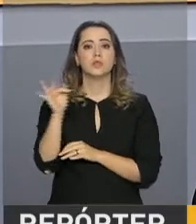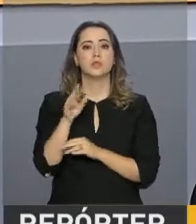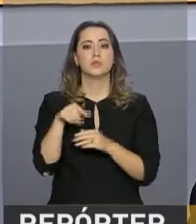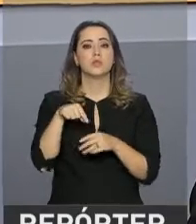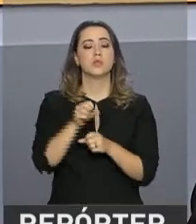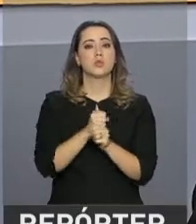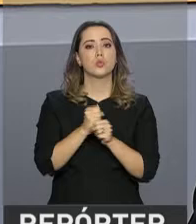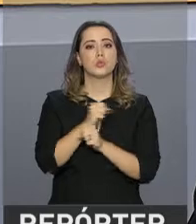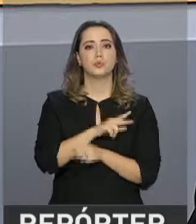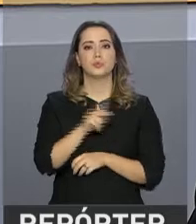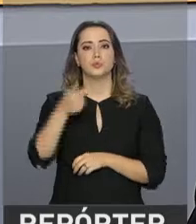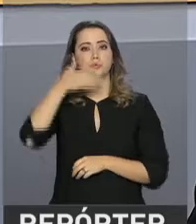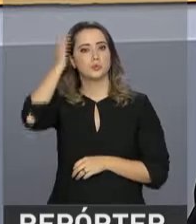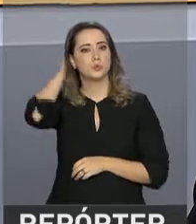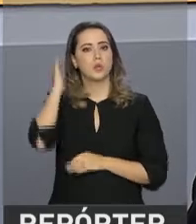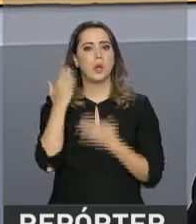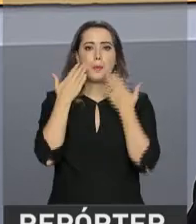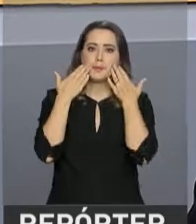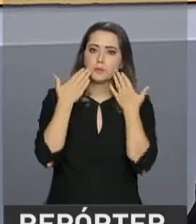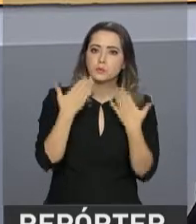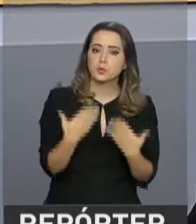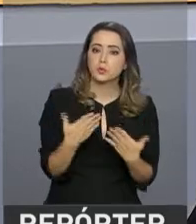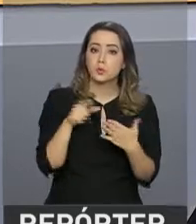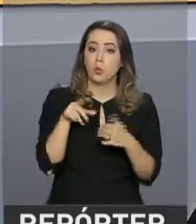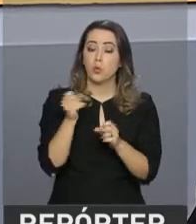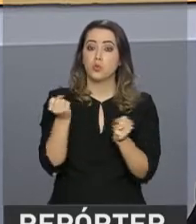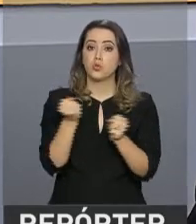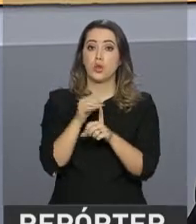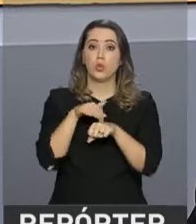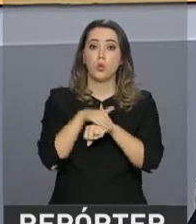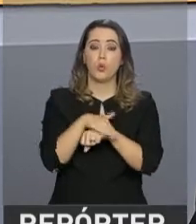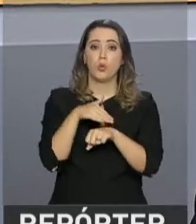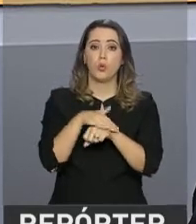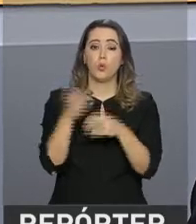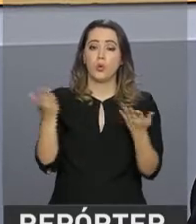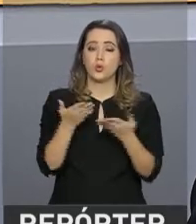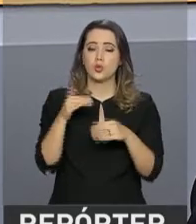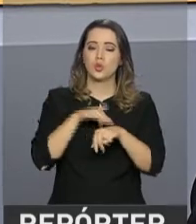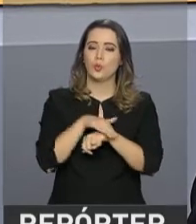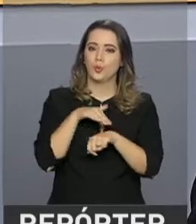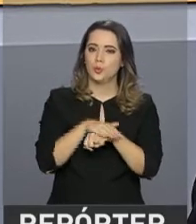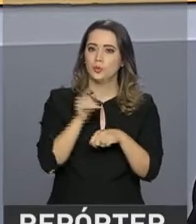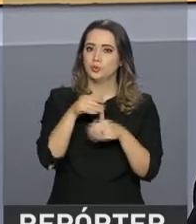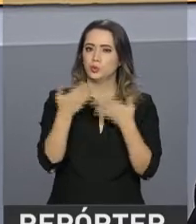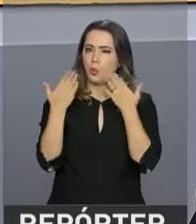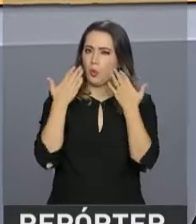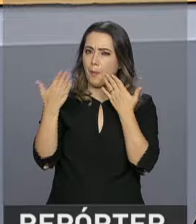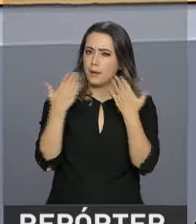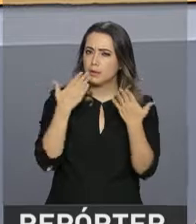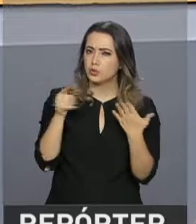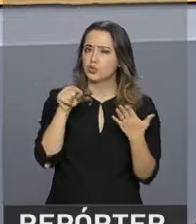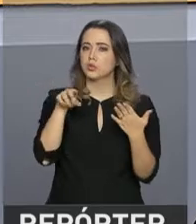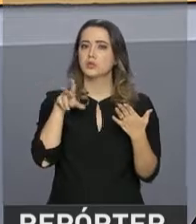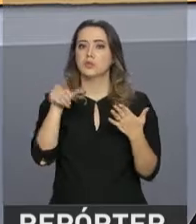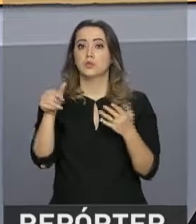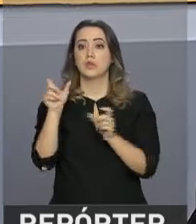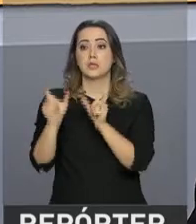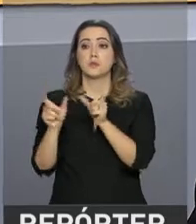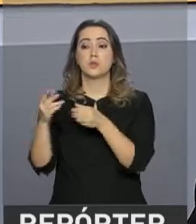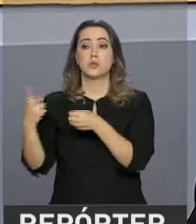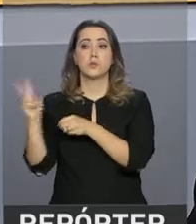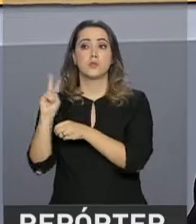deste ano pelo presidente michel temer apresentou no início desta noite um balanço das ações relacionadas a vinda de imigrantes